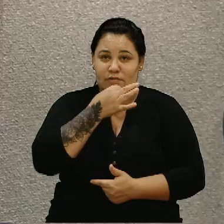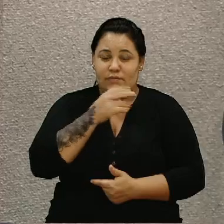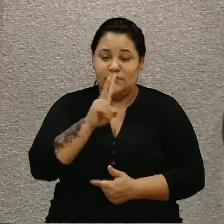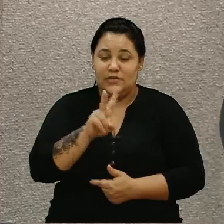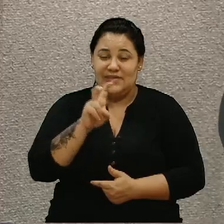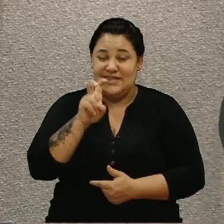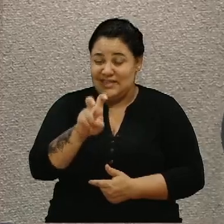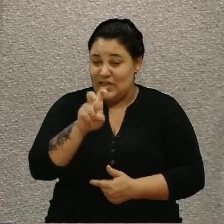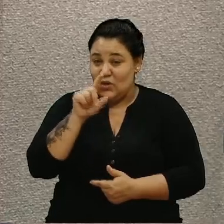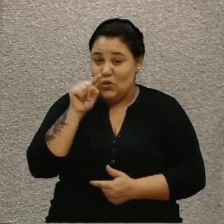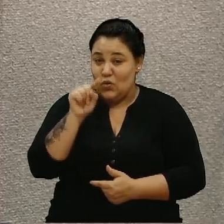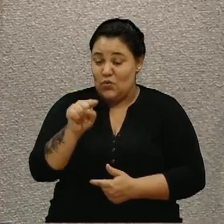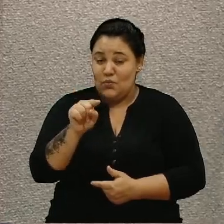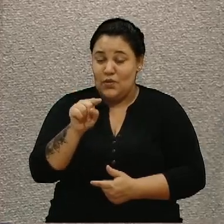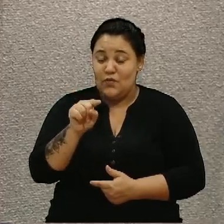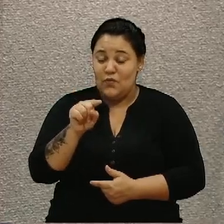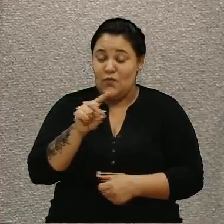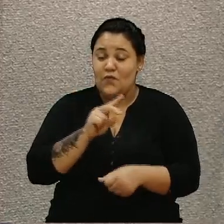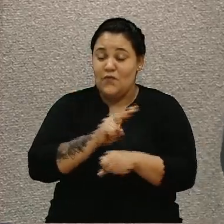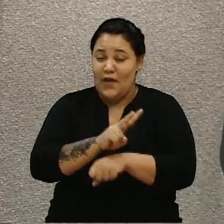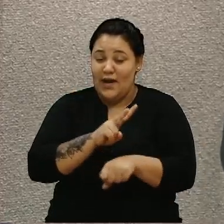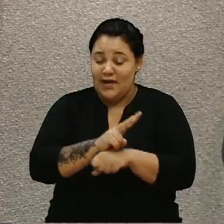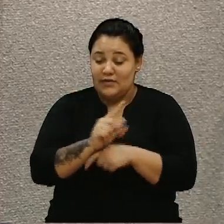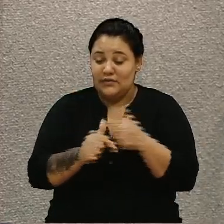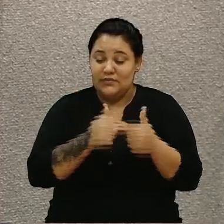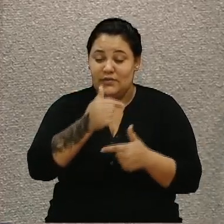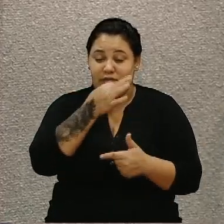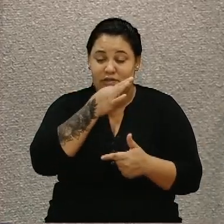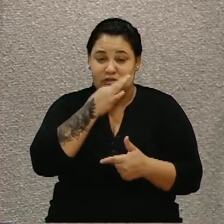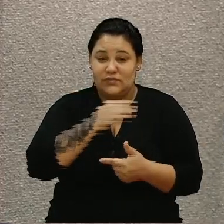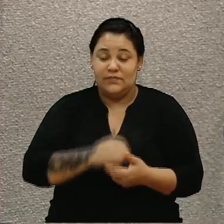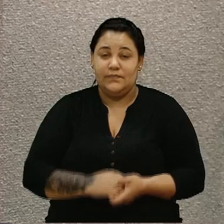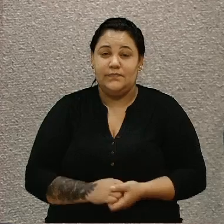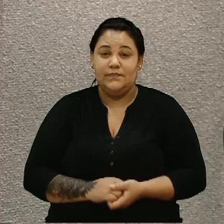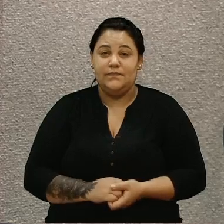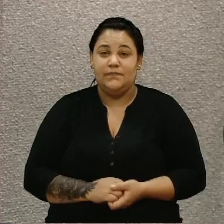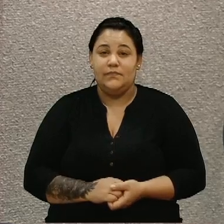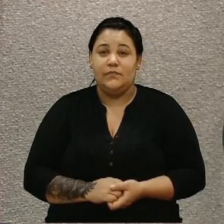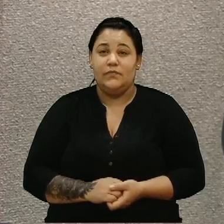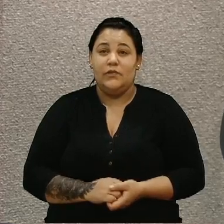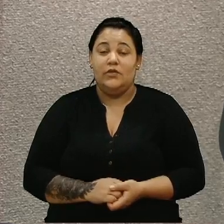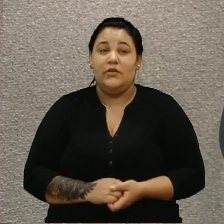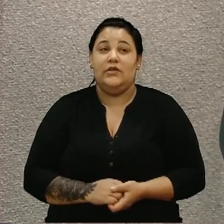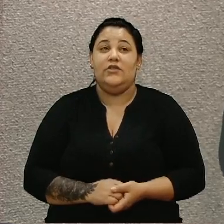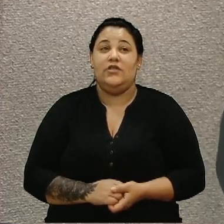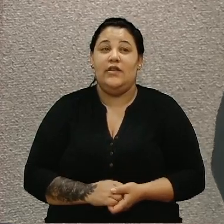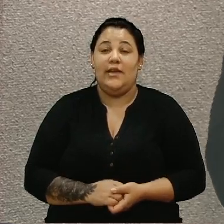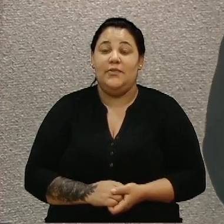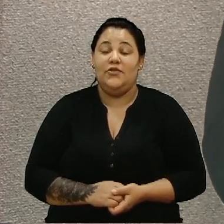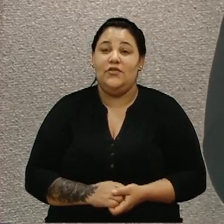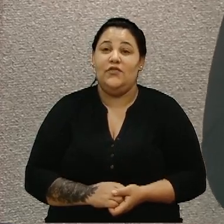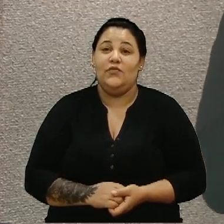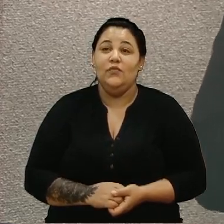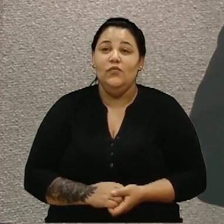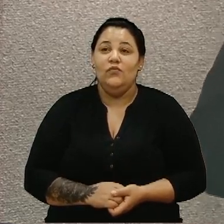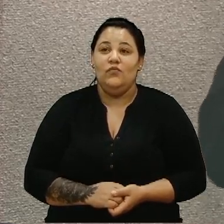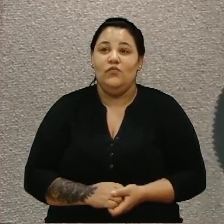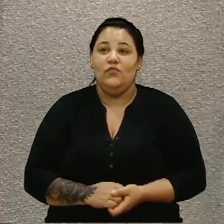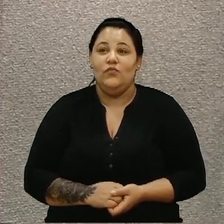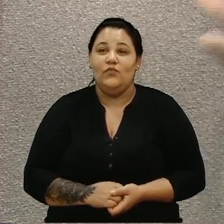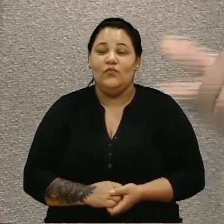5.000 vagas de emprego em Caxias do Sul. Reitero, 5.000 vagas.